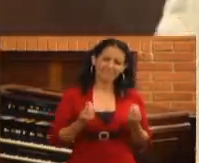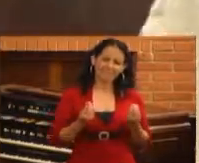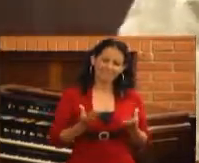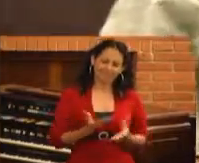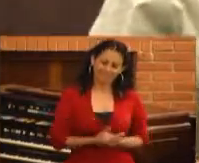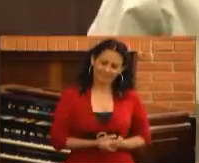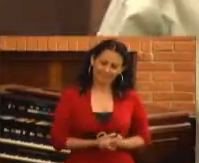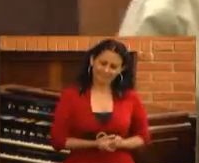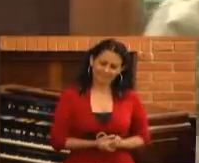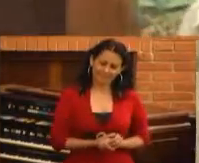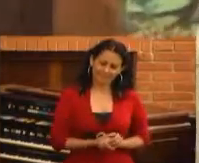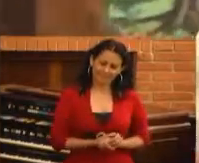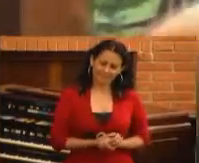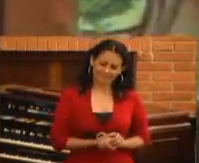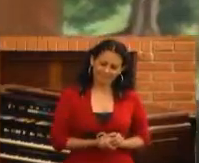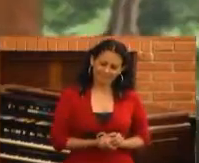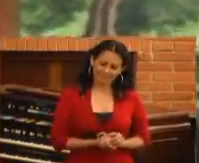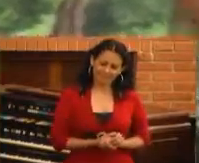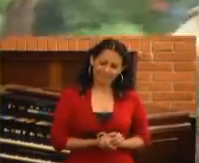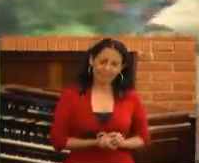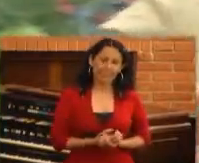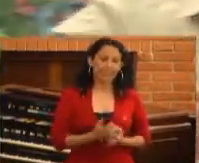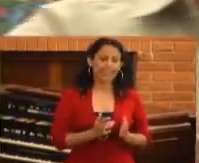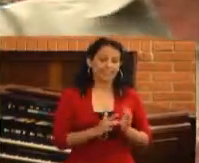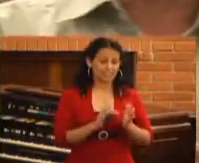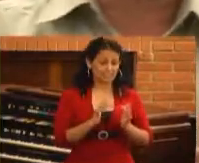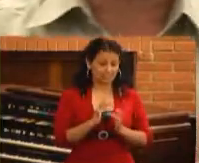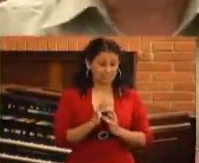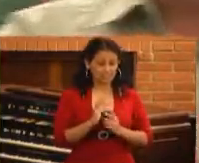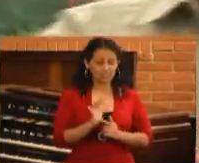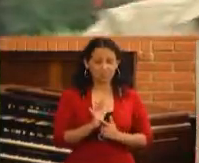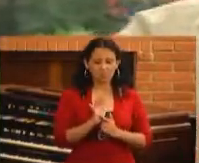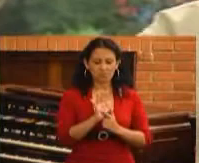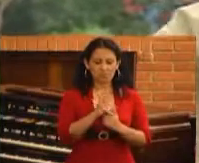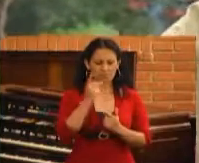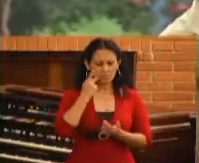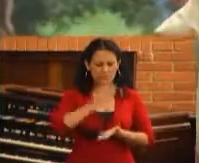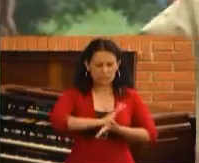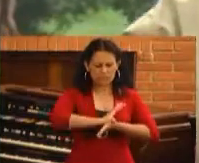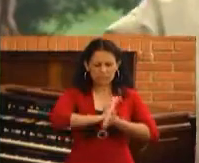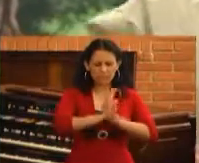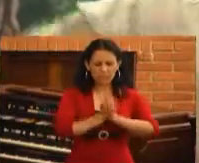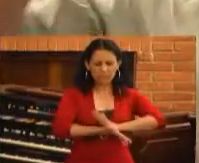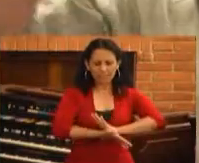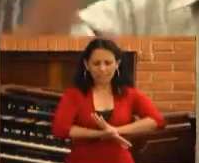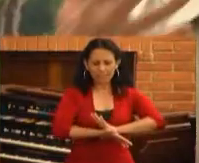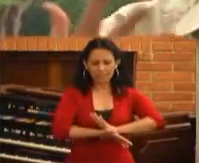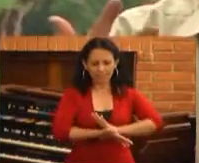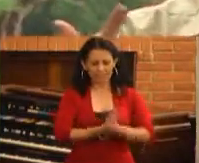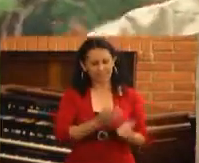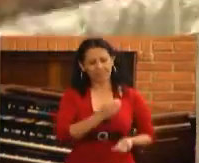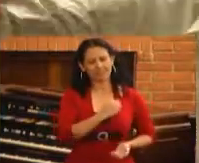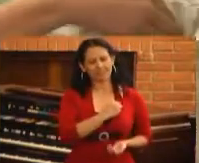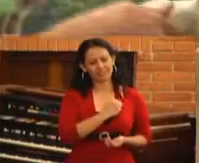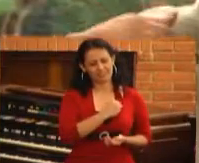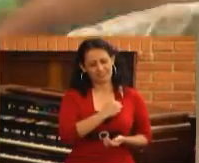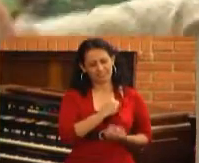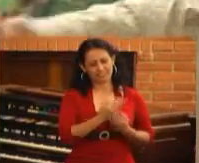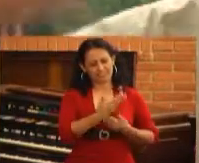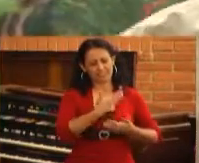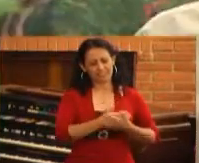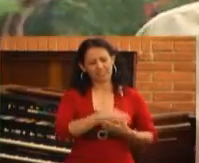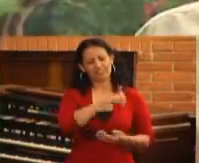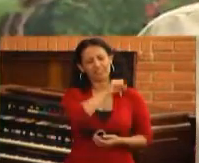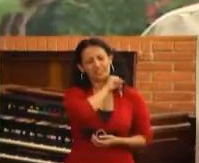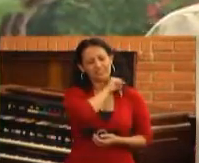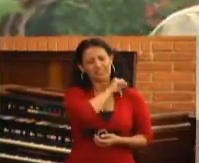Ele manifestou para aniquilar, essa palavra é forte demais, o pecado, pelo sacrifício de